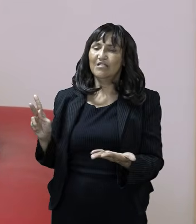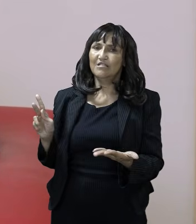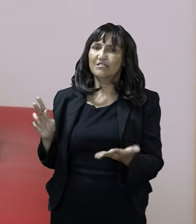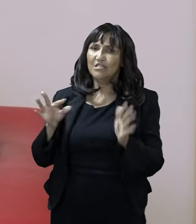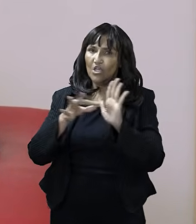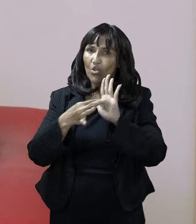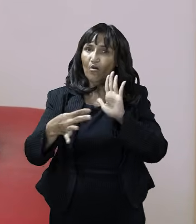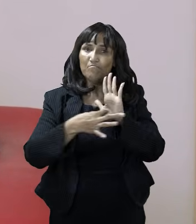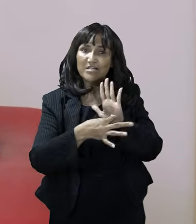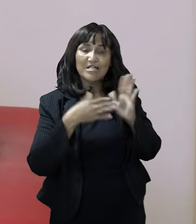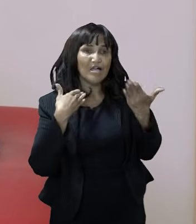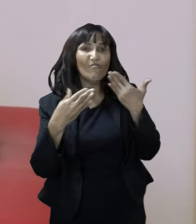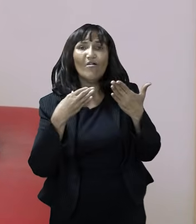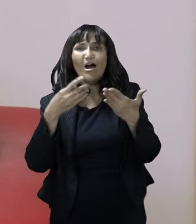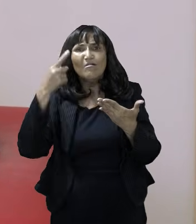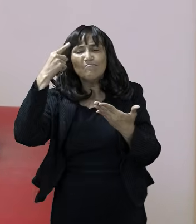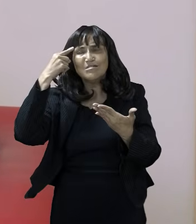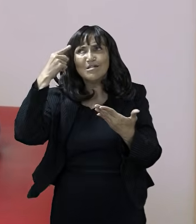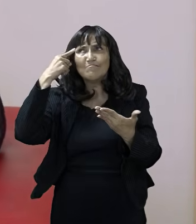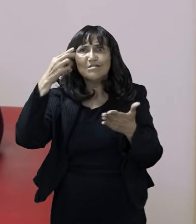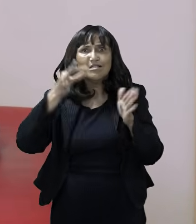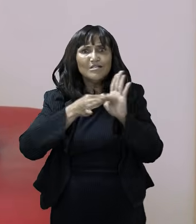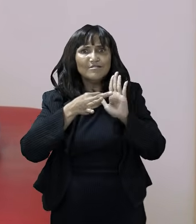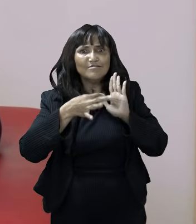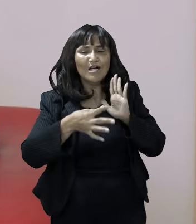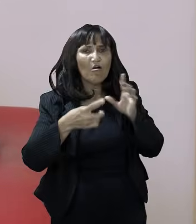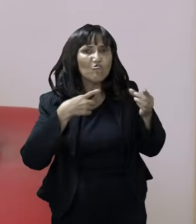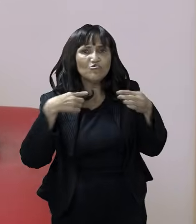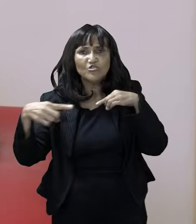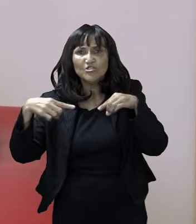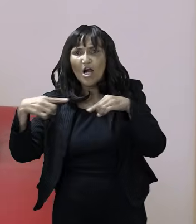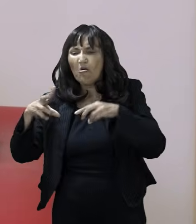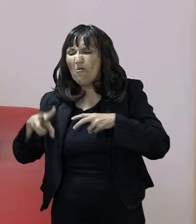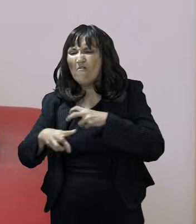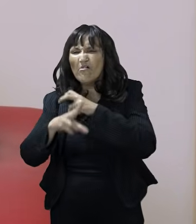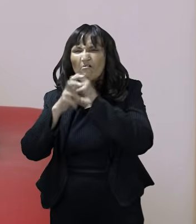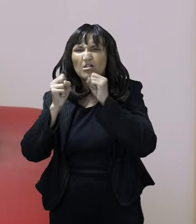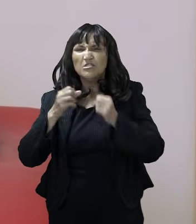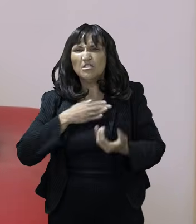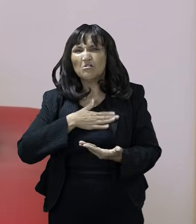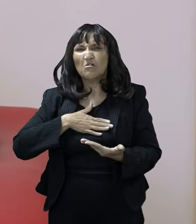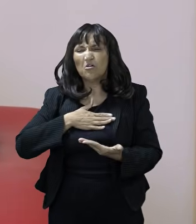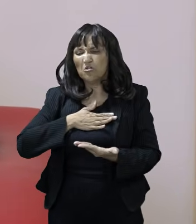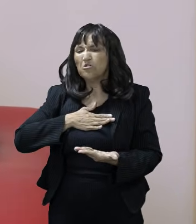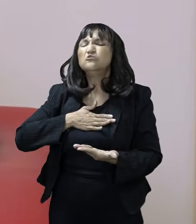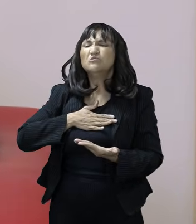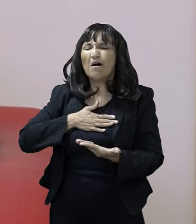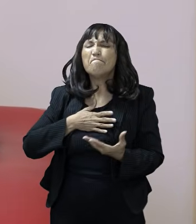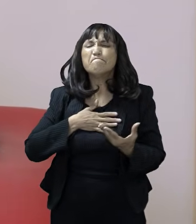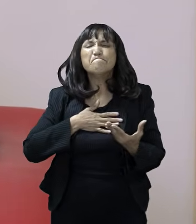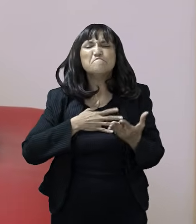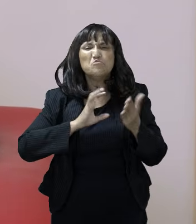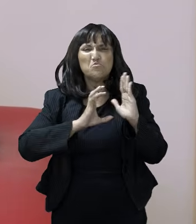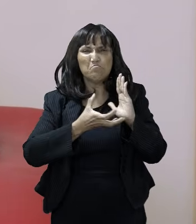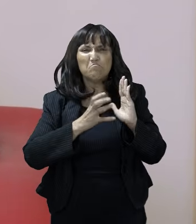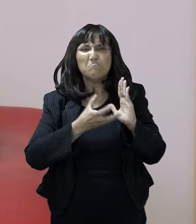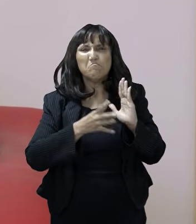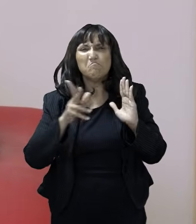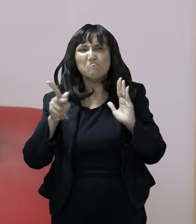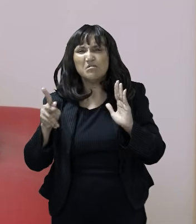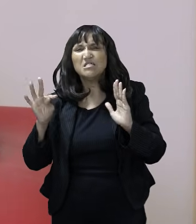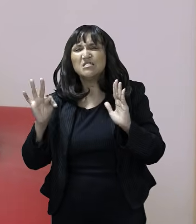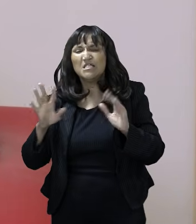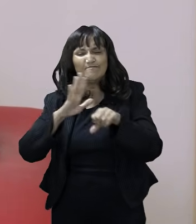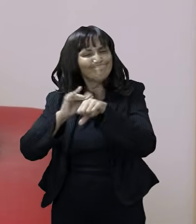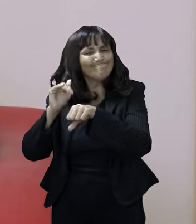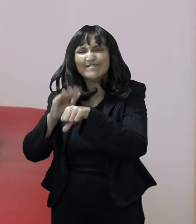está pensando. Então, um diálogo também muito forte, ele gosta muito, quer dizer, o PT é dele, né? Assim, ele tem um carinho